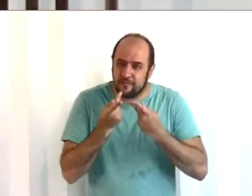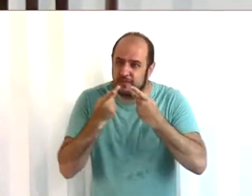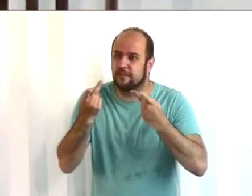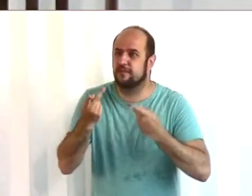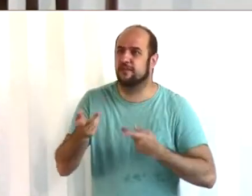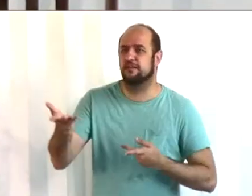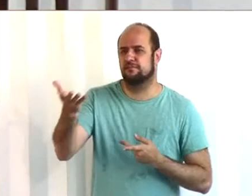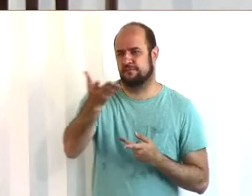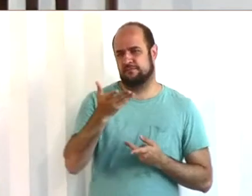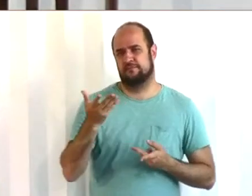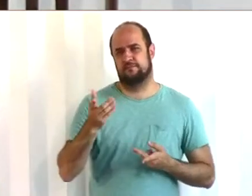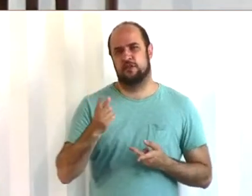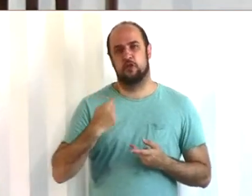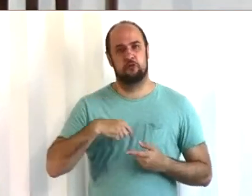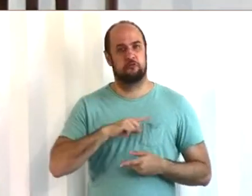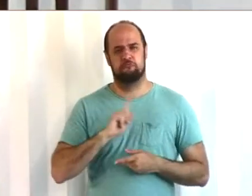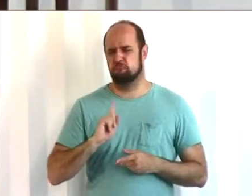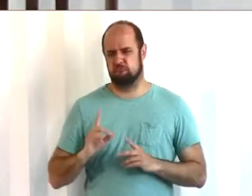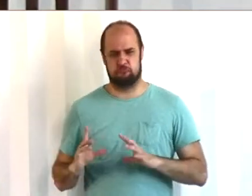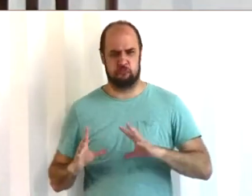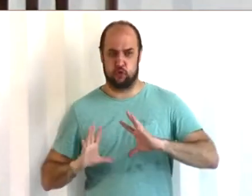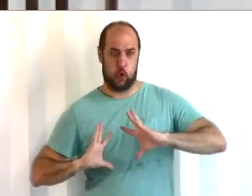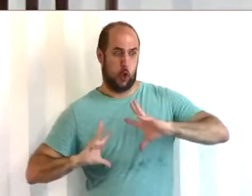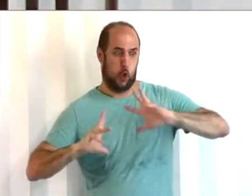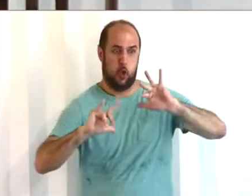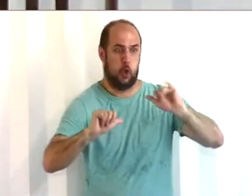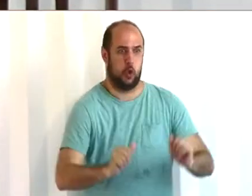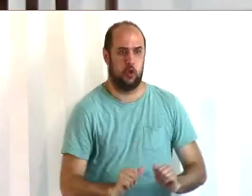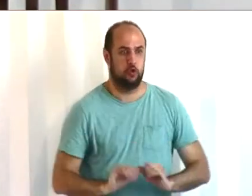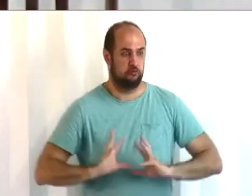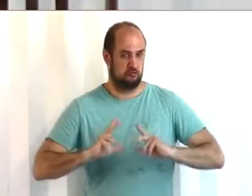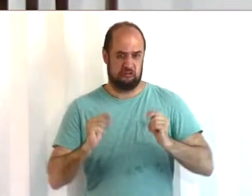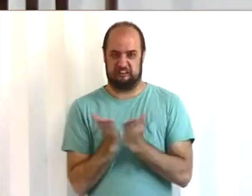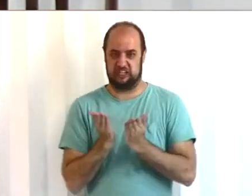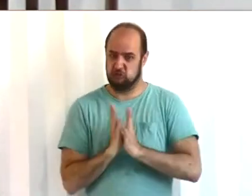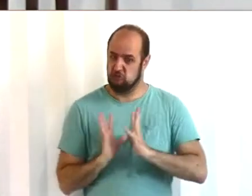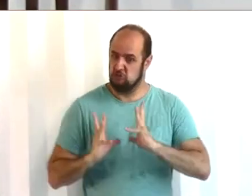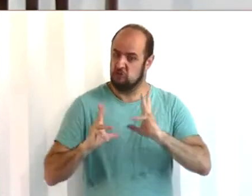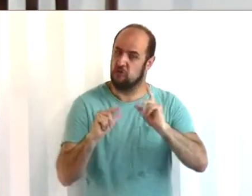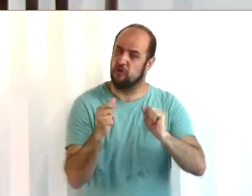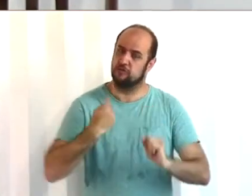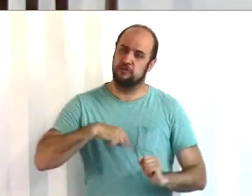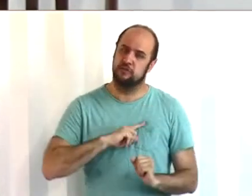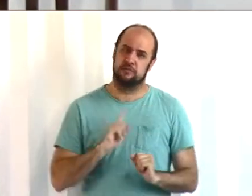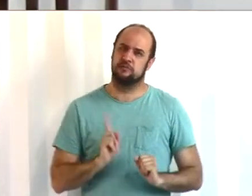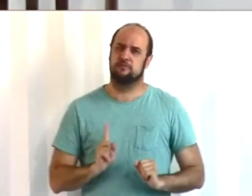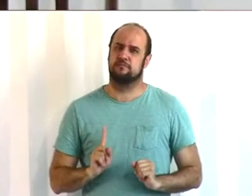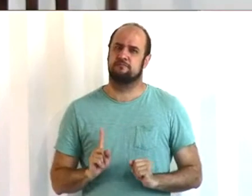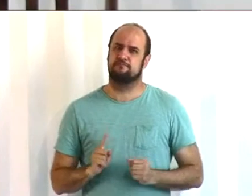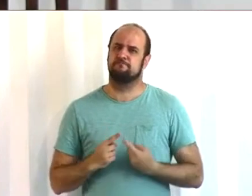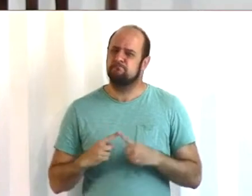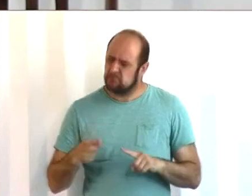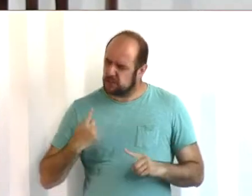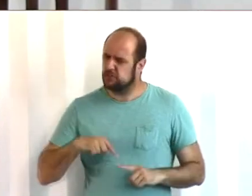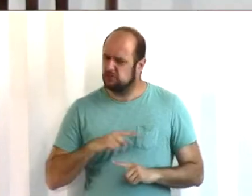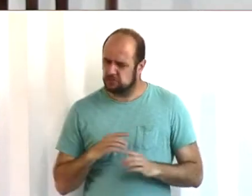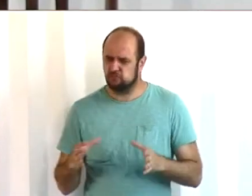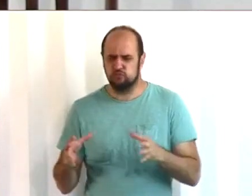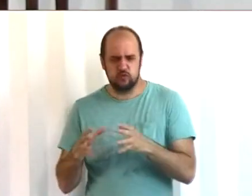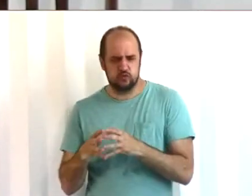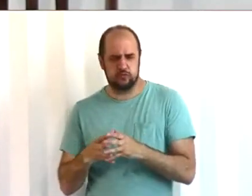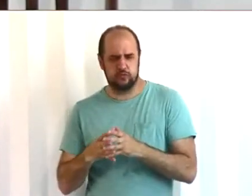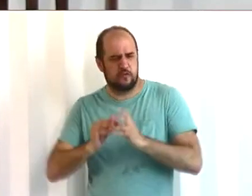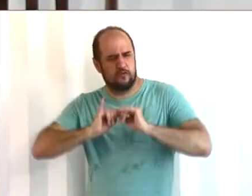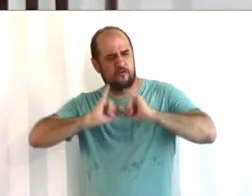nós, que não somos todo mundo, e que talvez não sejamos todo o povo evangélico, mas somos alguém que professa Jesus como